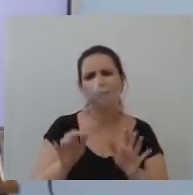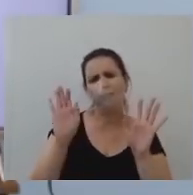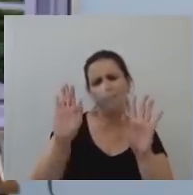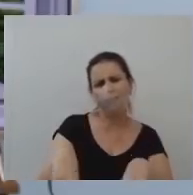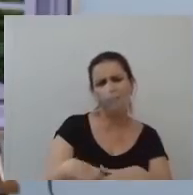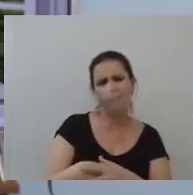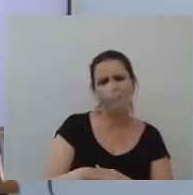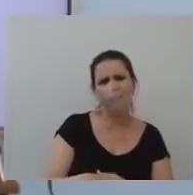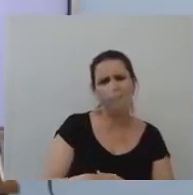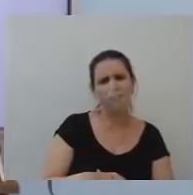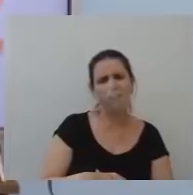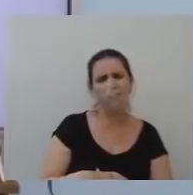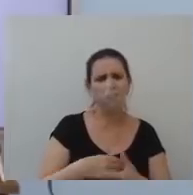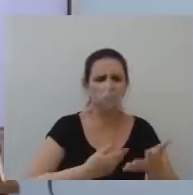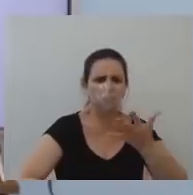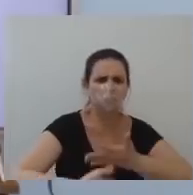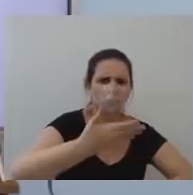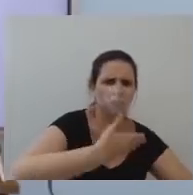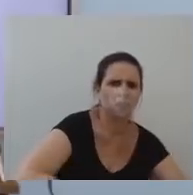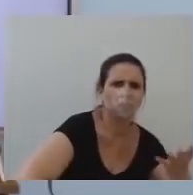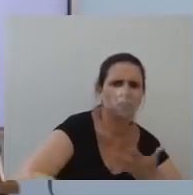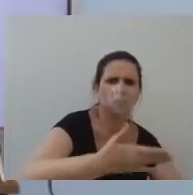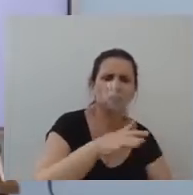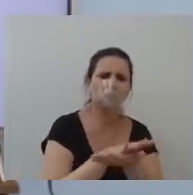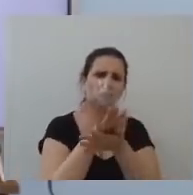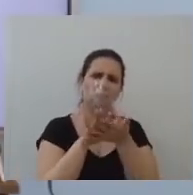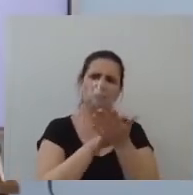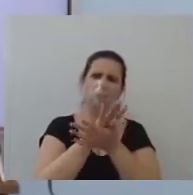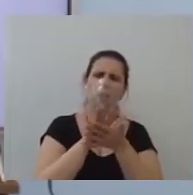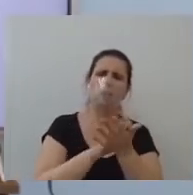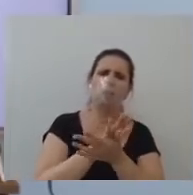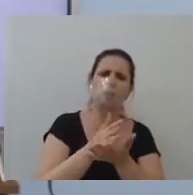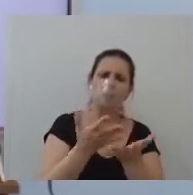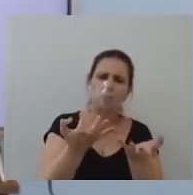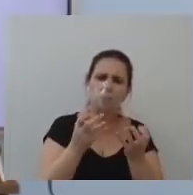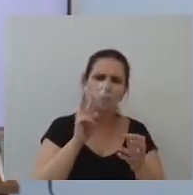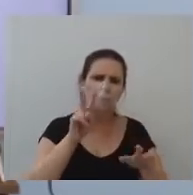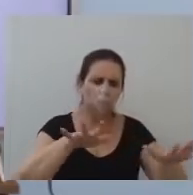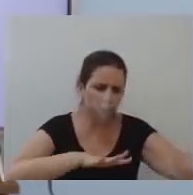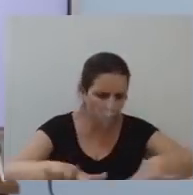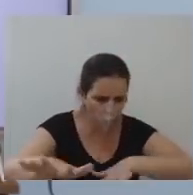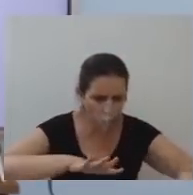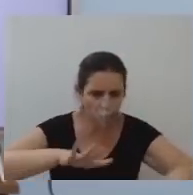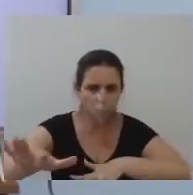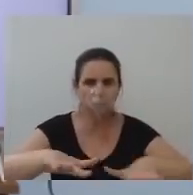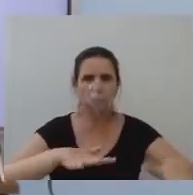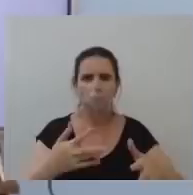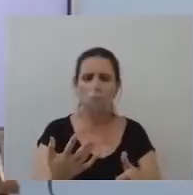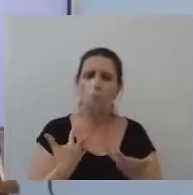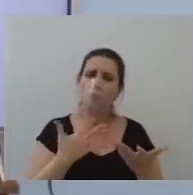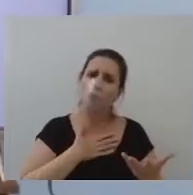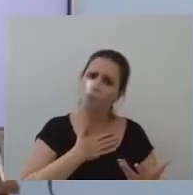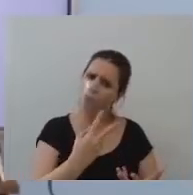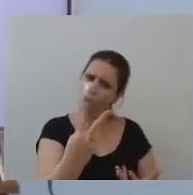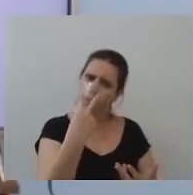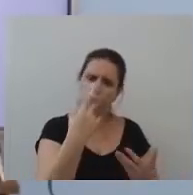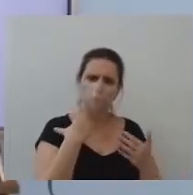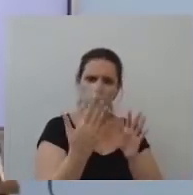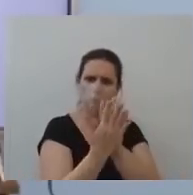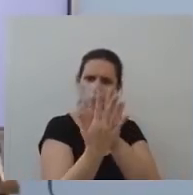mas vê, eu tô interagindo aí com ninguém. Eu gosto de ver algum movimento, então eu gosto de me ver. Eu